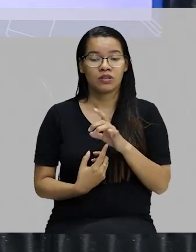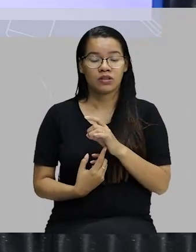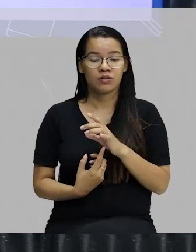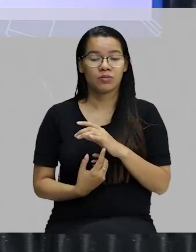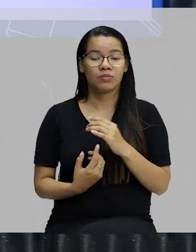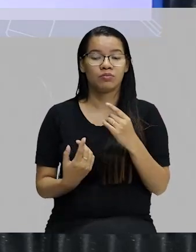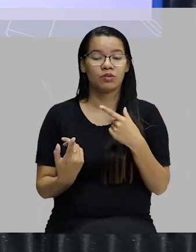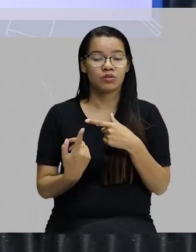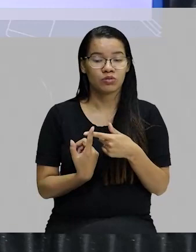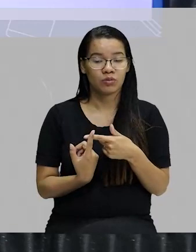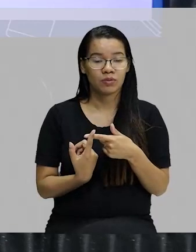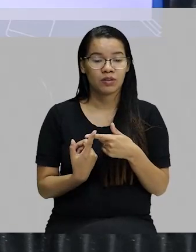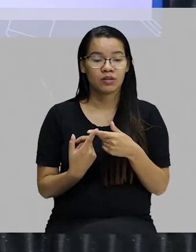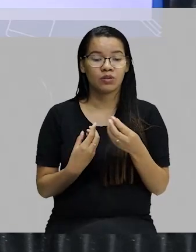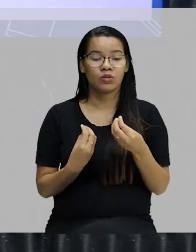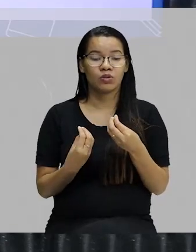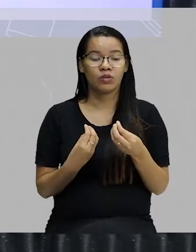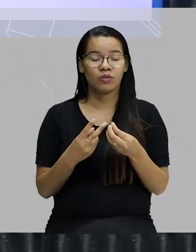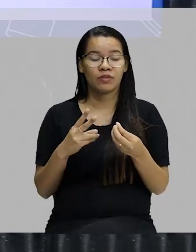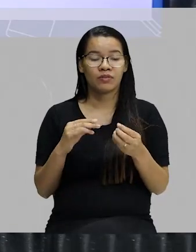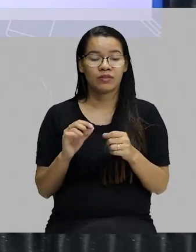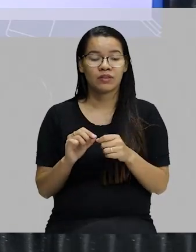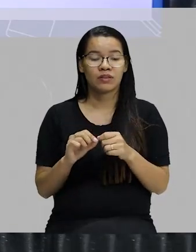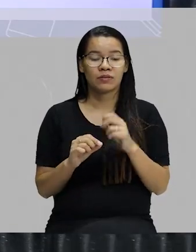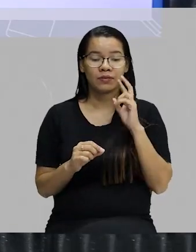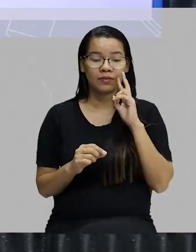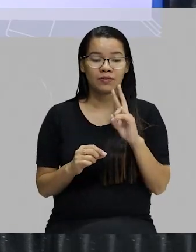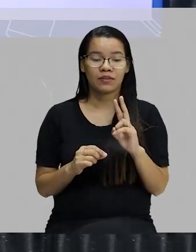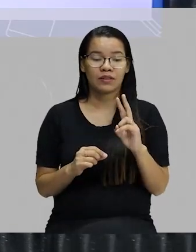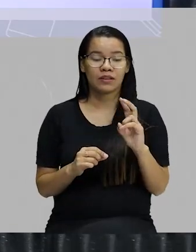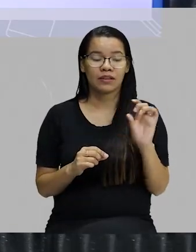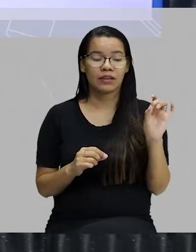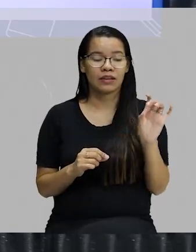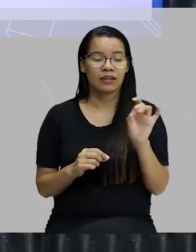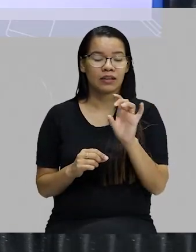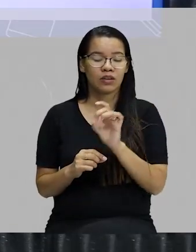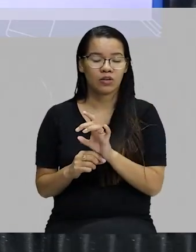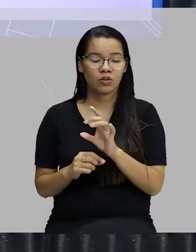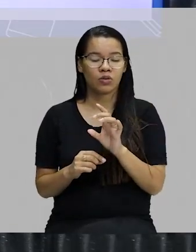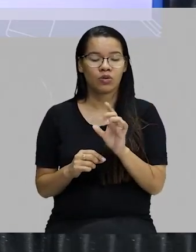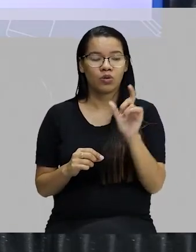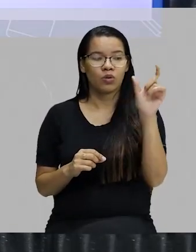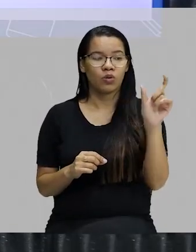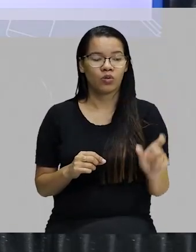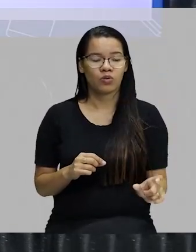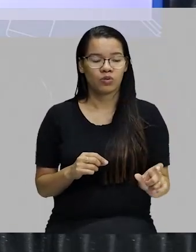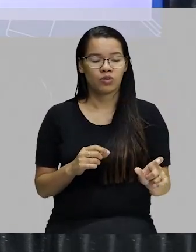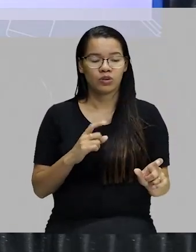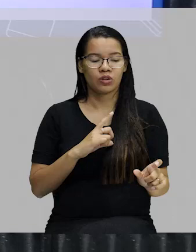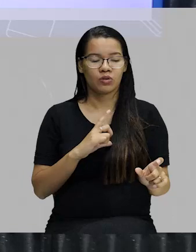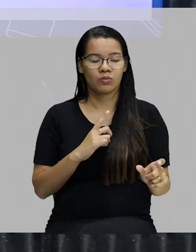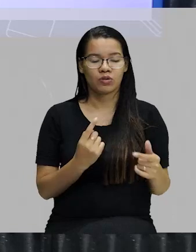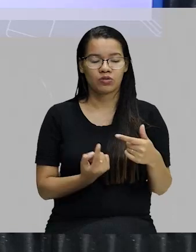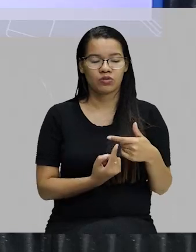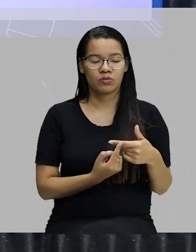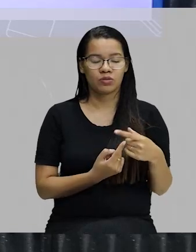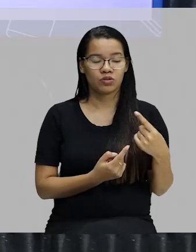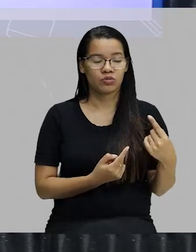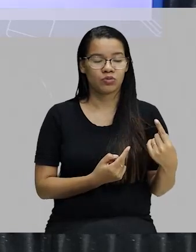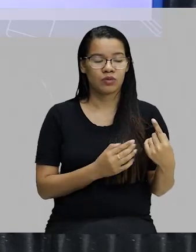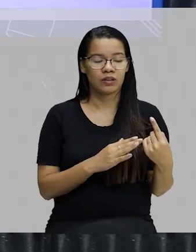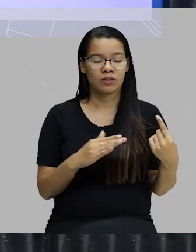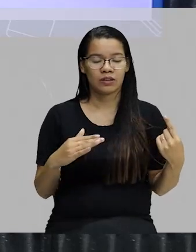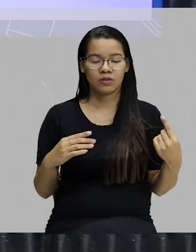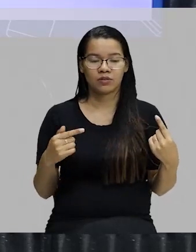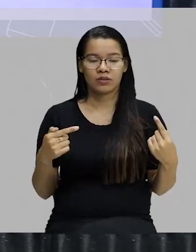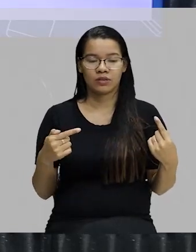delas e vamos ver como é que isso funciona. Para cada coluna, né, por quantidade, eu tenho uma somatória que vai de 1